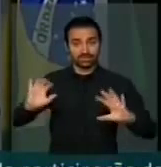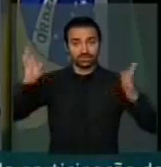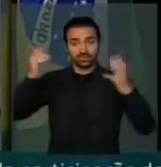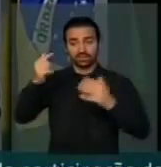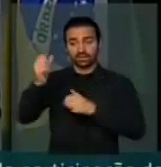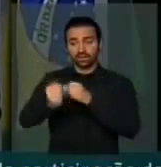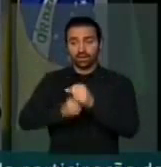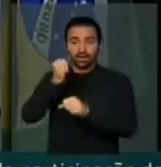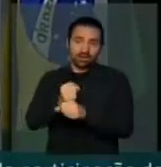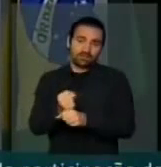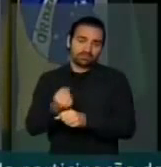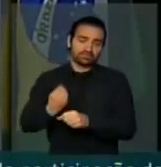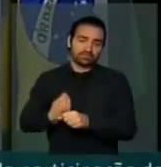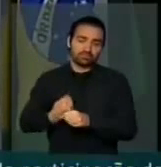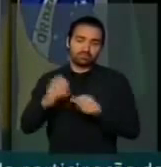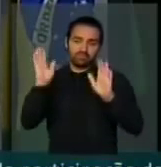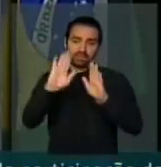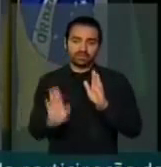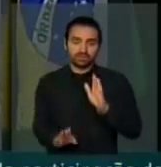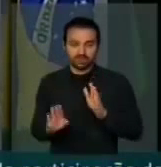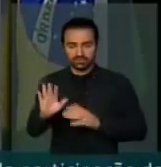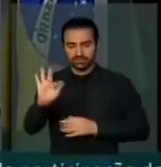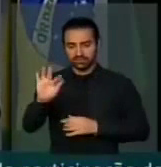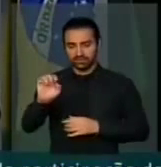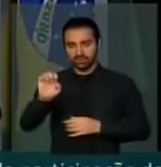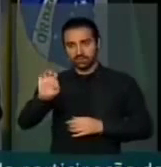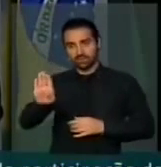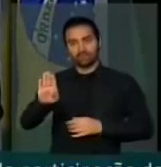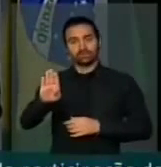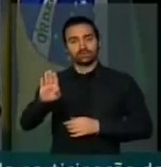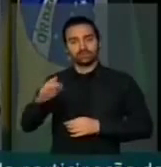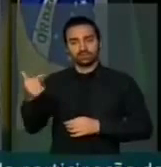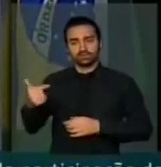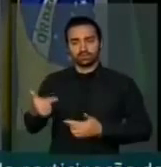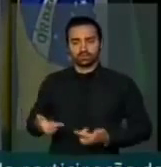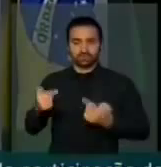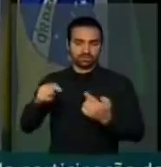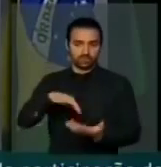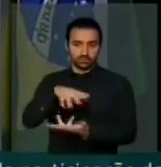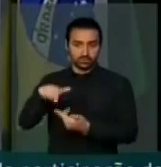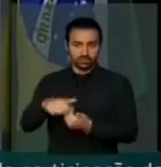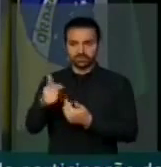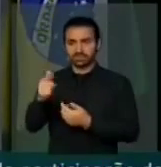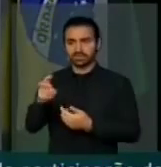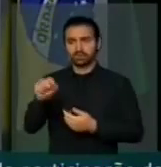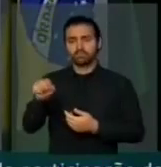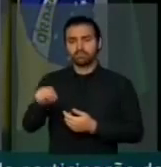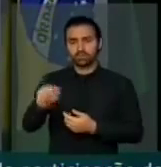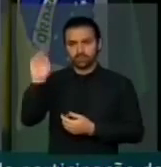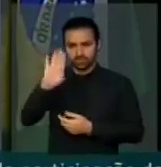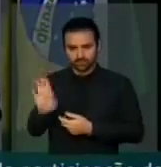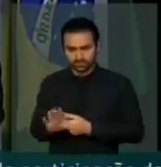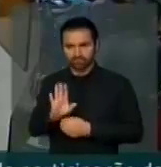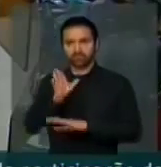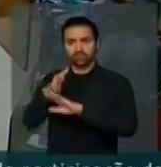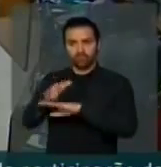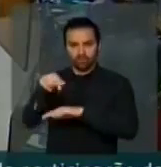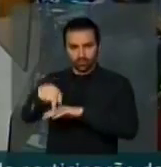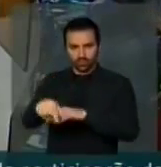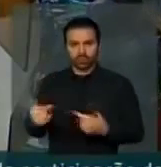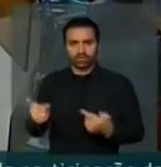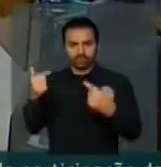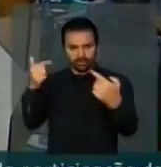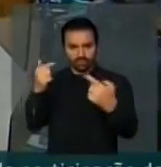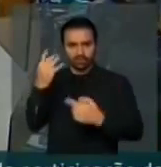anos da participação da FEB na Segunda Guerra Mundial. Mais de 25 mil brasileiros estiveram no conflito, cerca